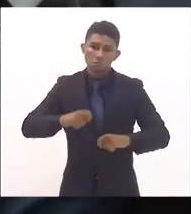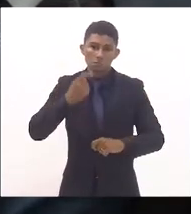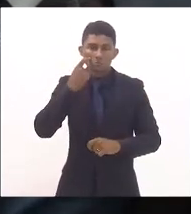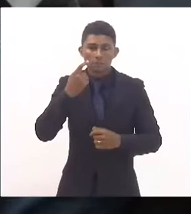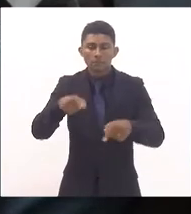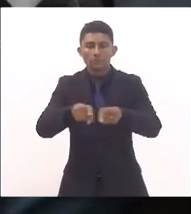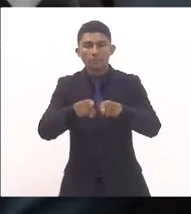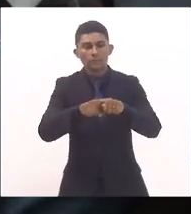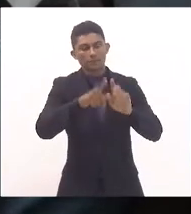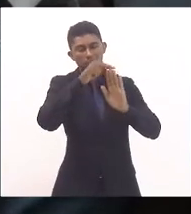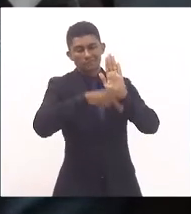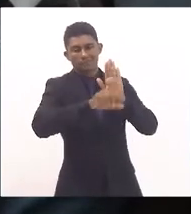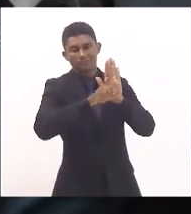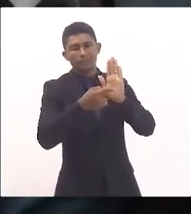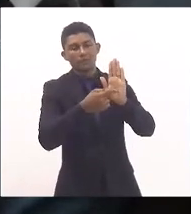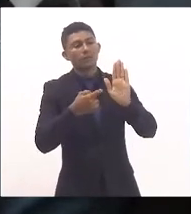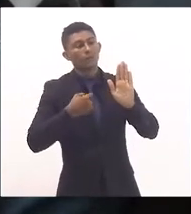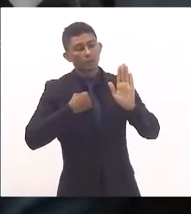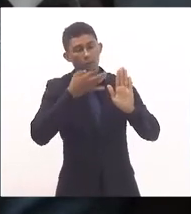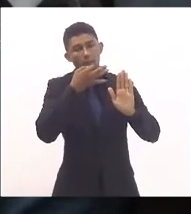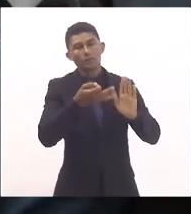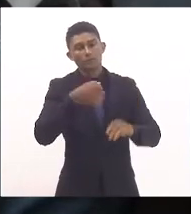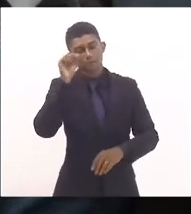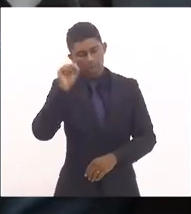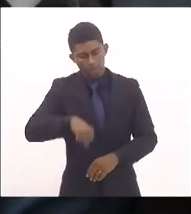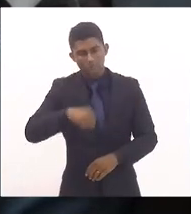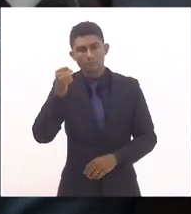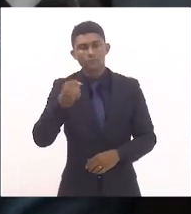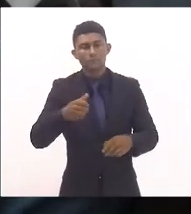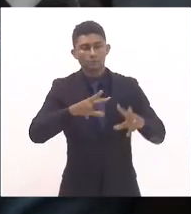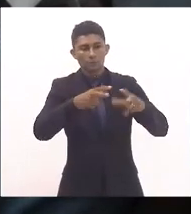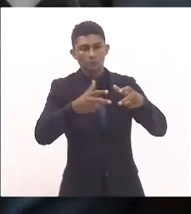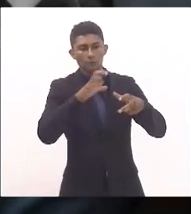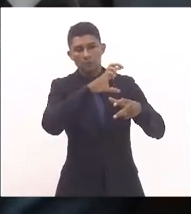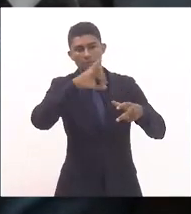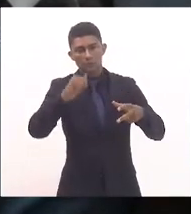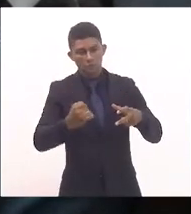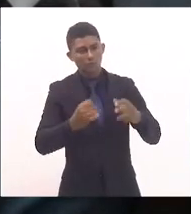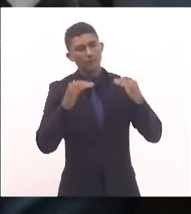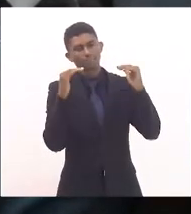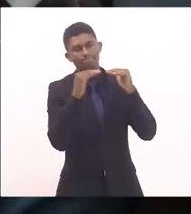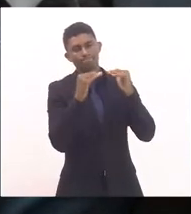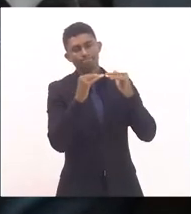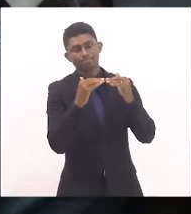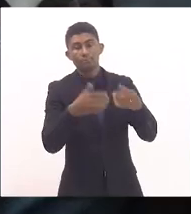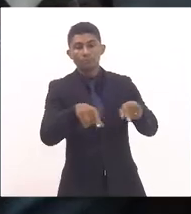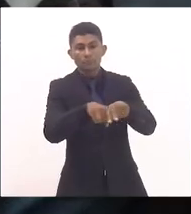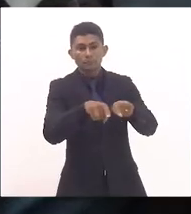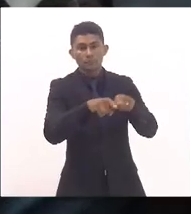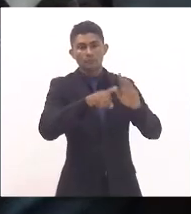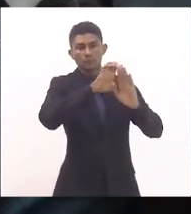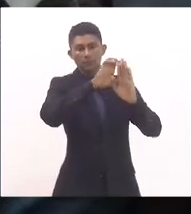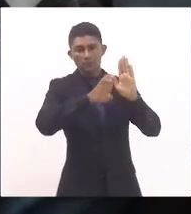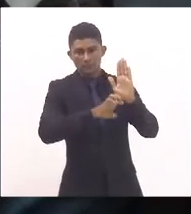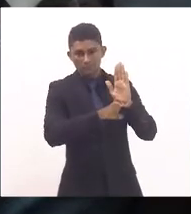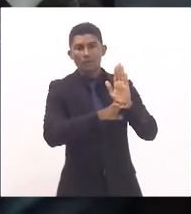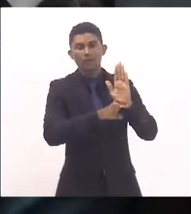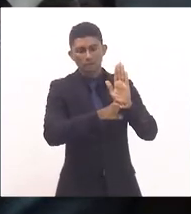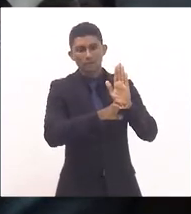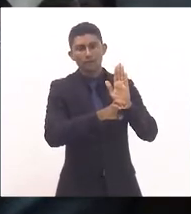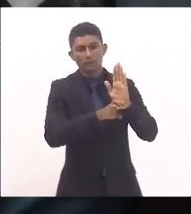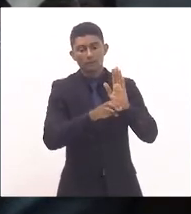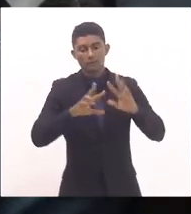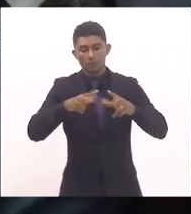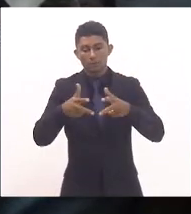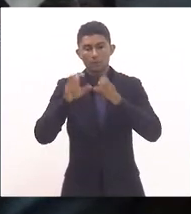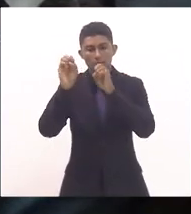sobre o projeto, eu sou favorável ao parecer da CCJ, acrescentando a emenda da Comissão de Educação,